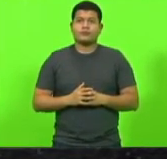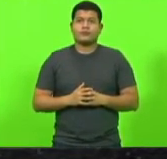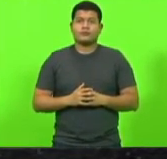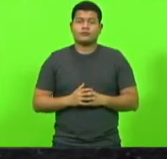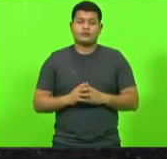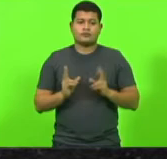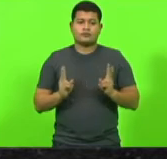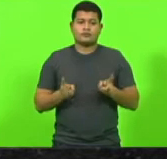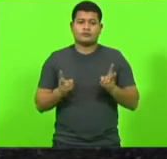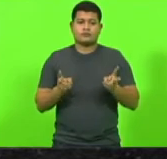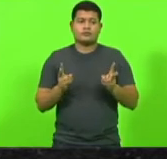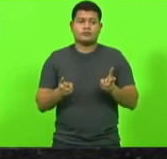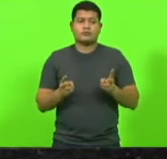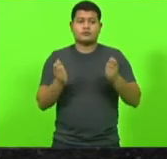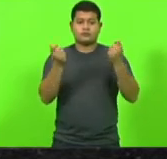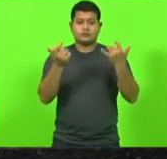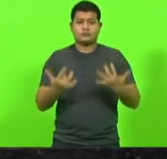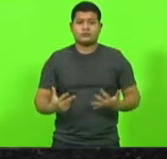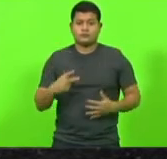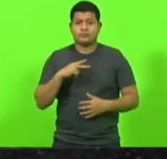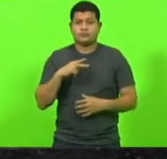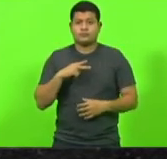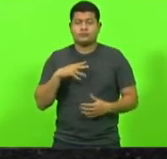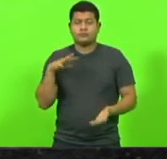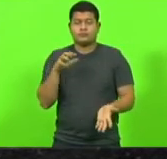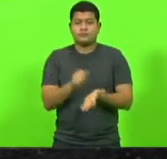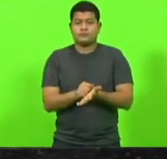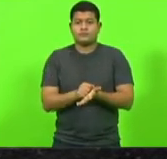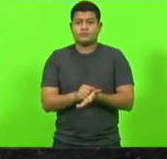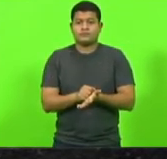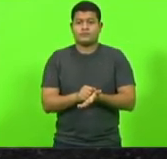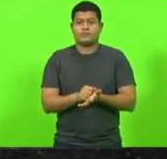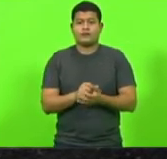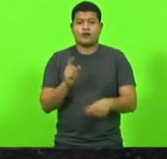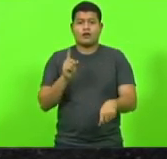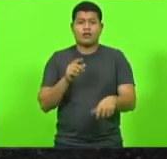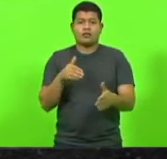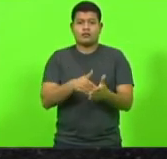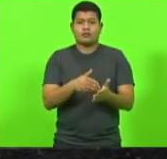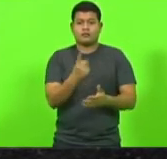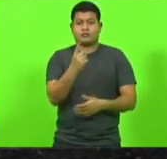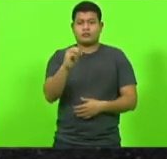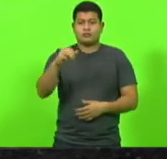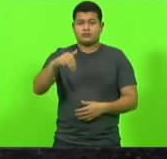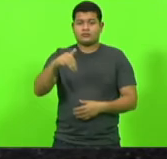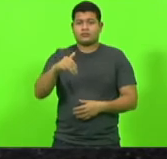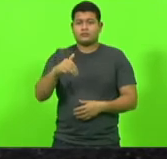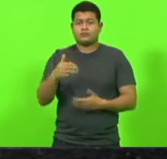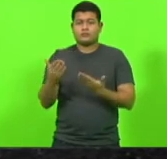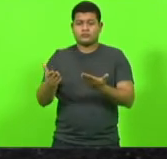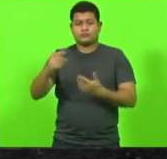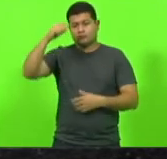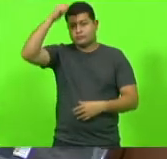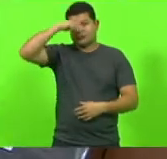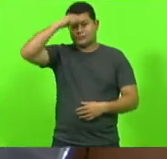Ainda em explicações pessoais, inscrito para falar por até 10 minutos, deputado Maurício Skudlark.